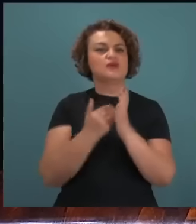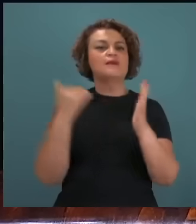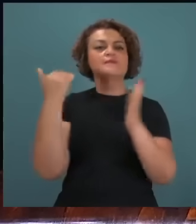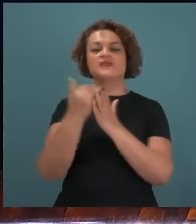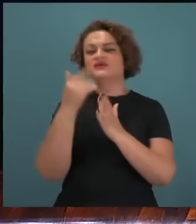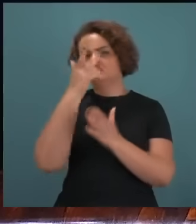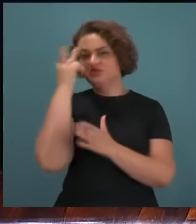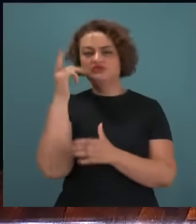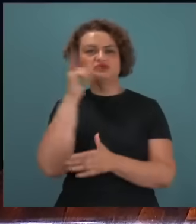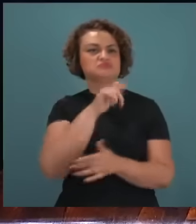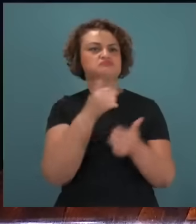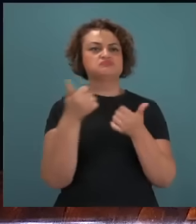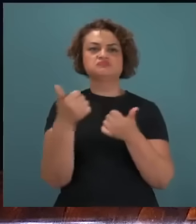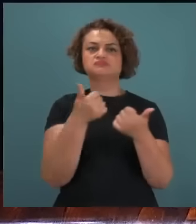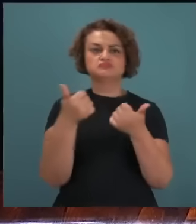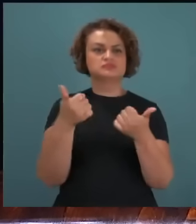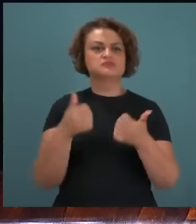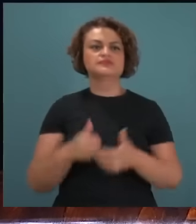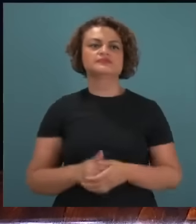ganham.